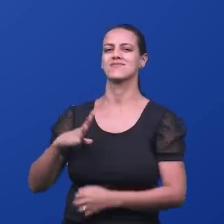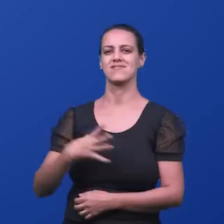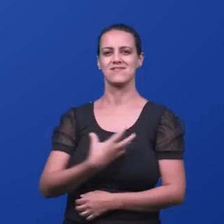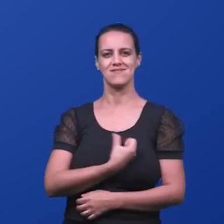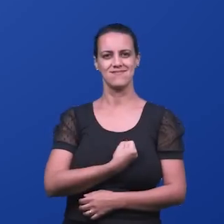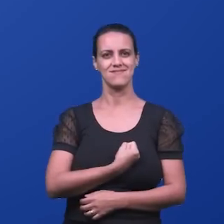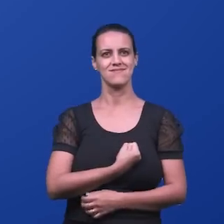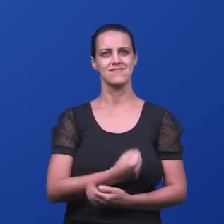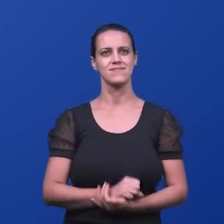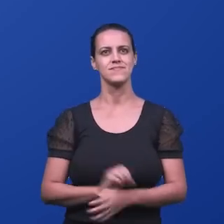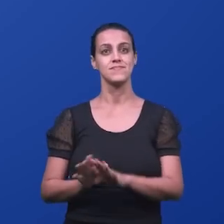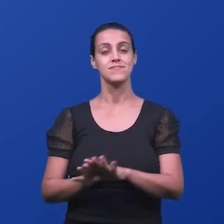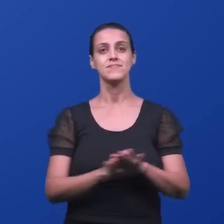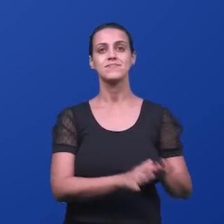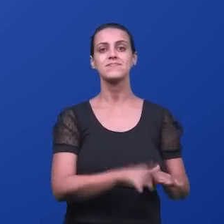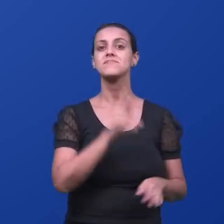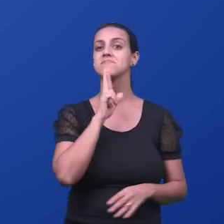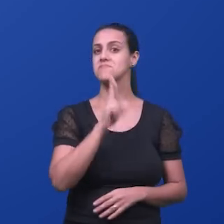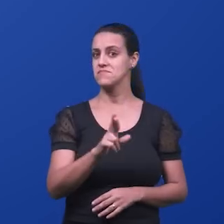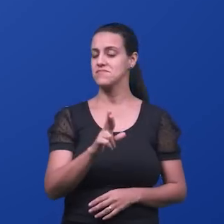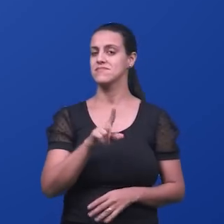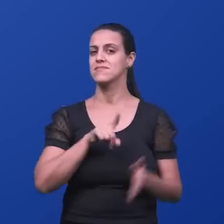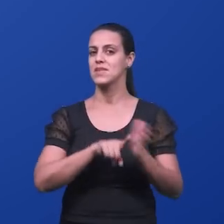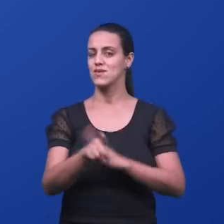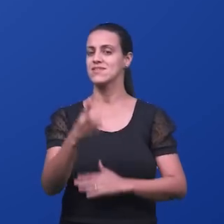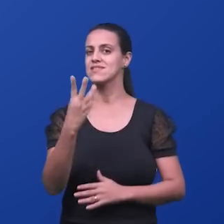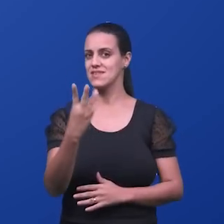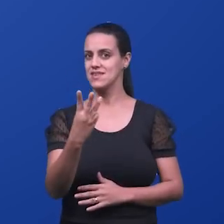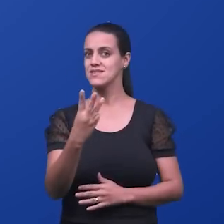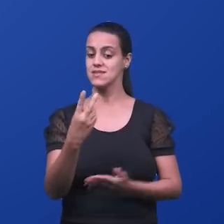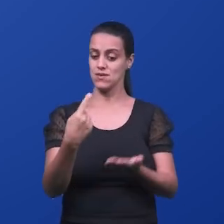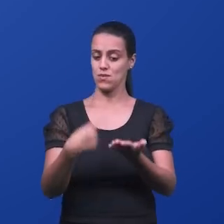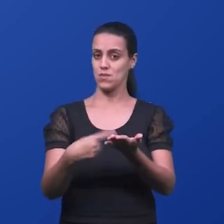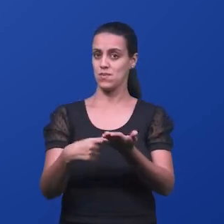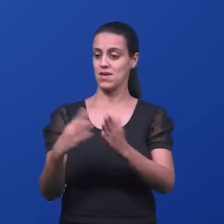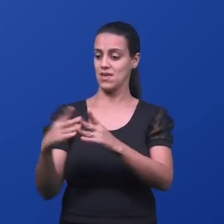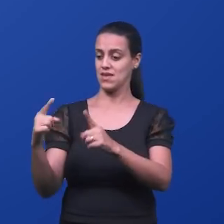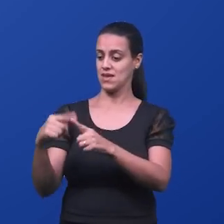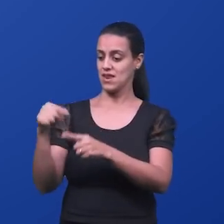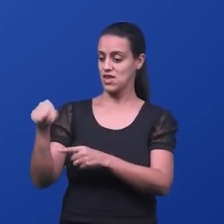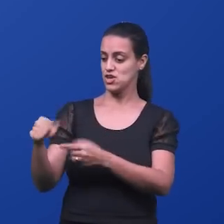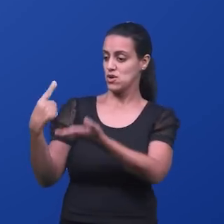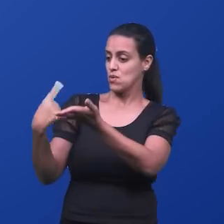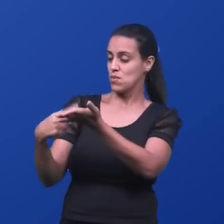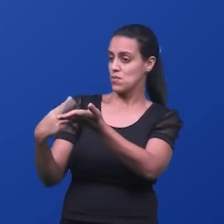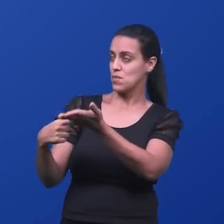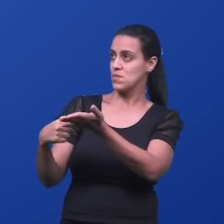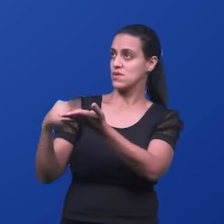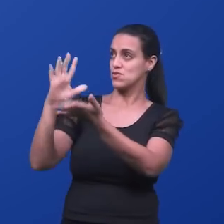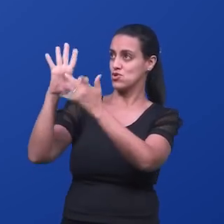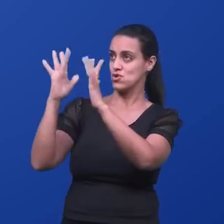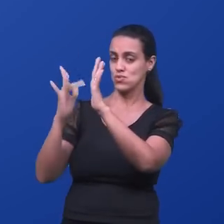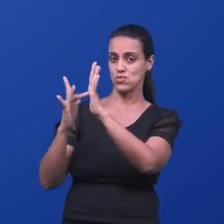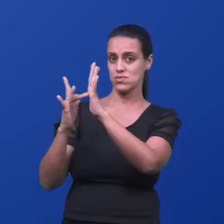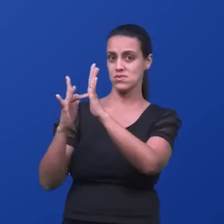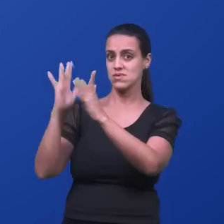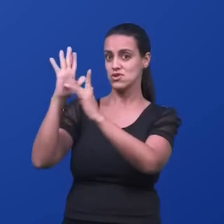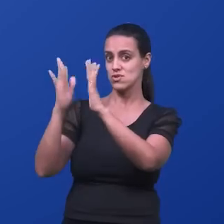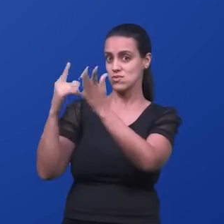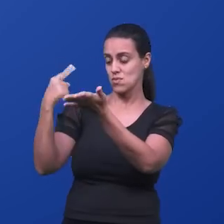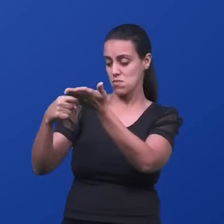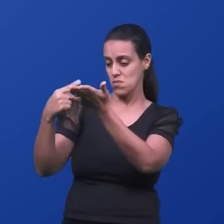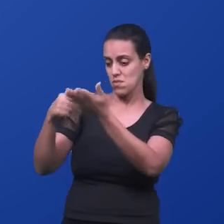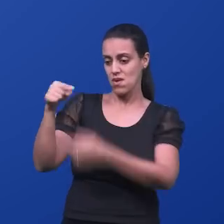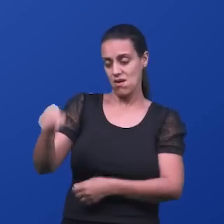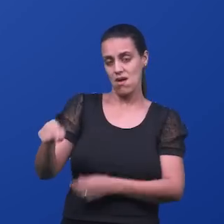Salvador. Respondendo à pergunta 3, é o compromisso da igreja com o noivo e o noivo com a igreja. A igreja só tem compromisso